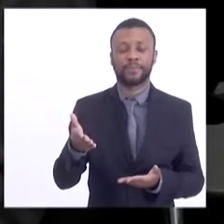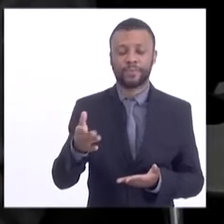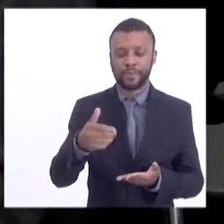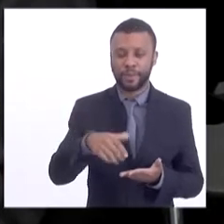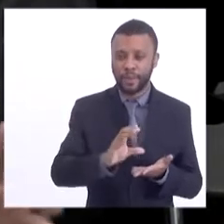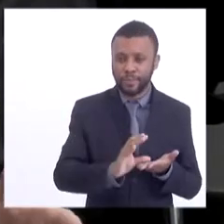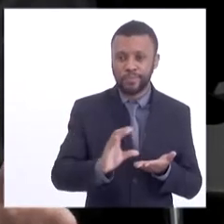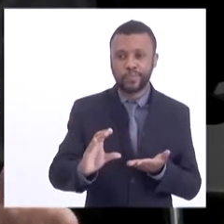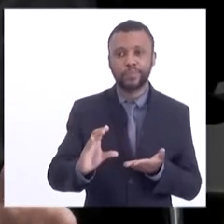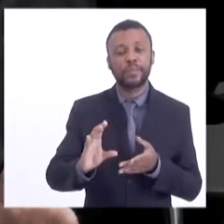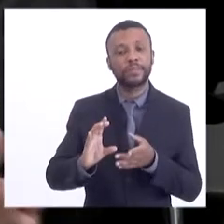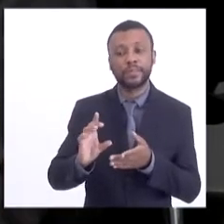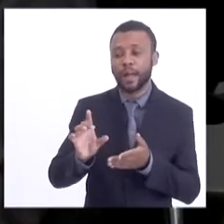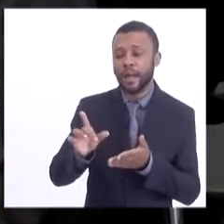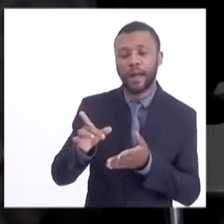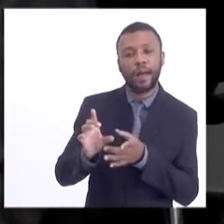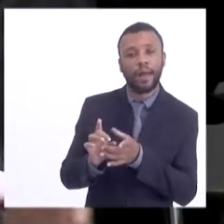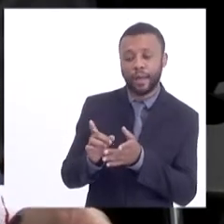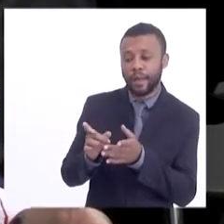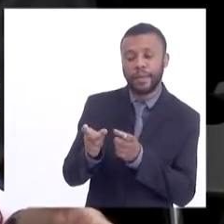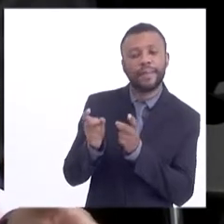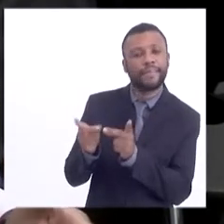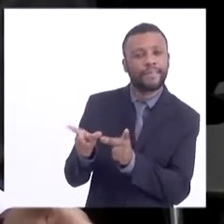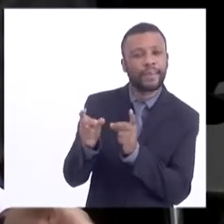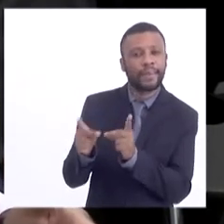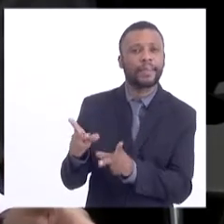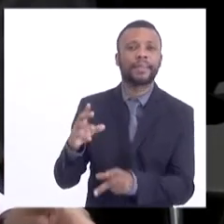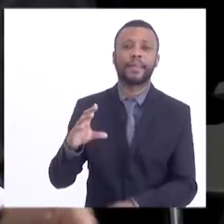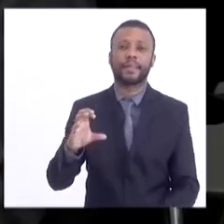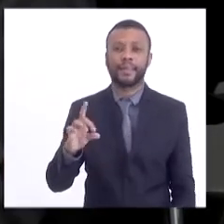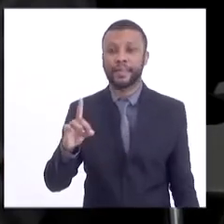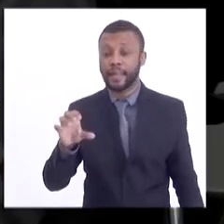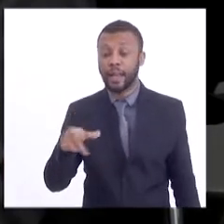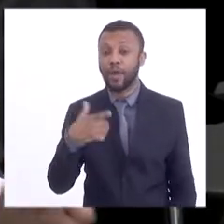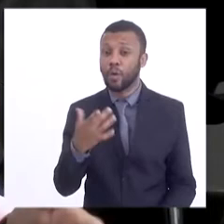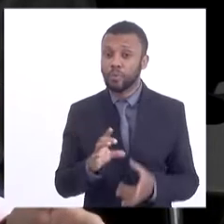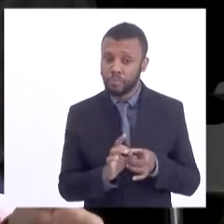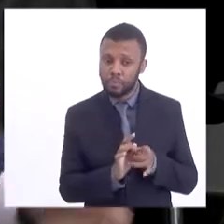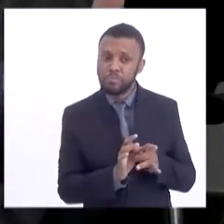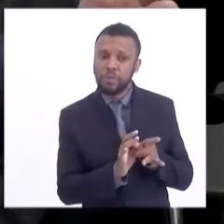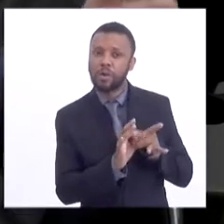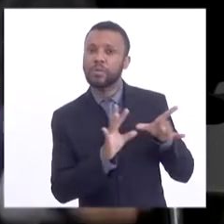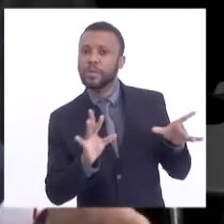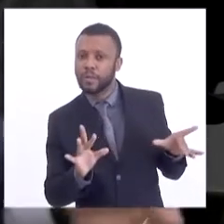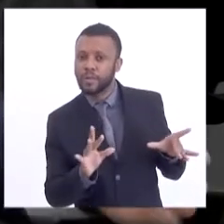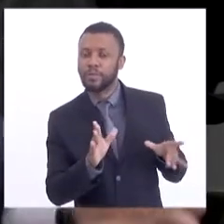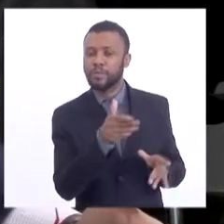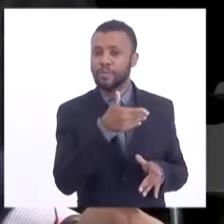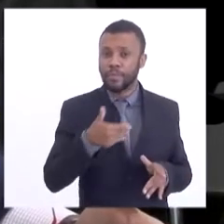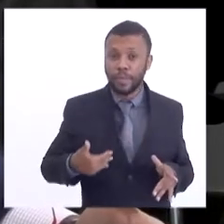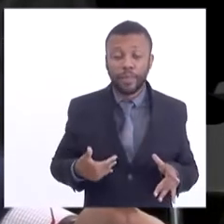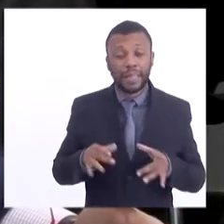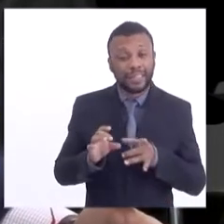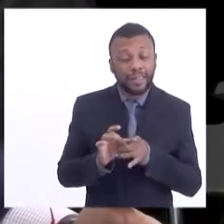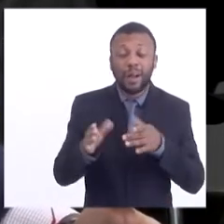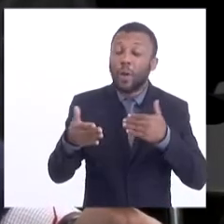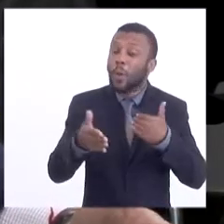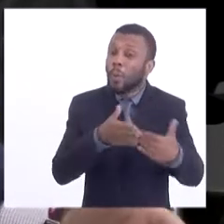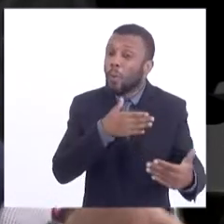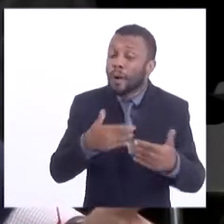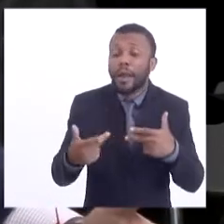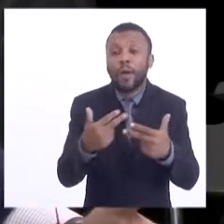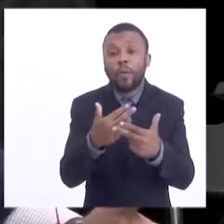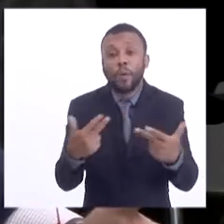da concessão da Cedae eu recebi a autorização do governador para disponibilizar Para qualquer necessidade